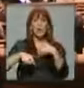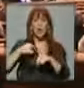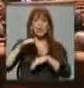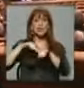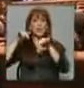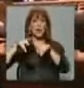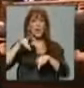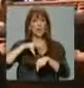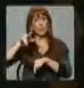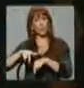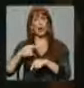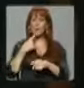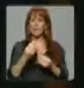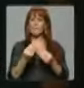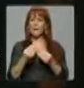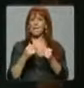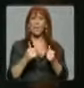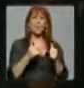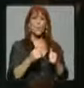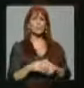portugués, Portugal es estupendo.